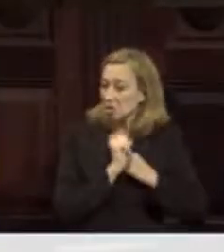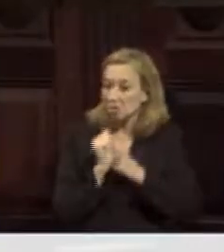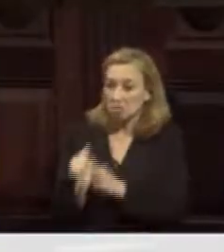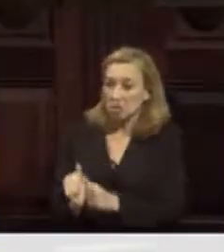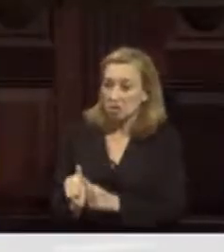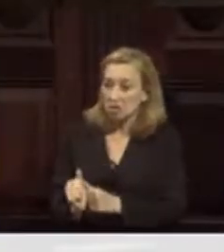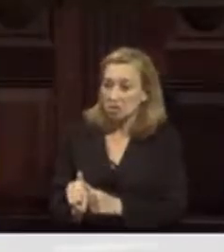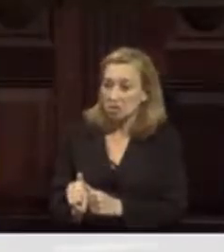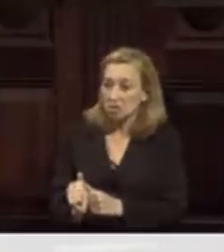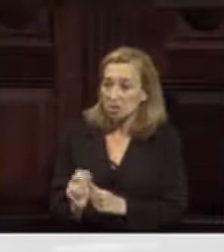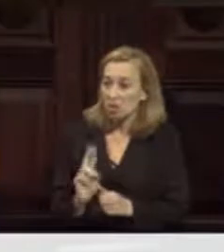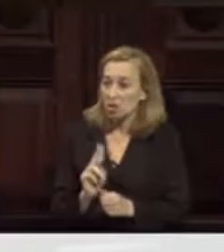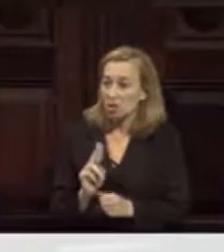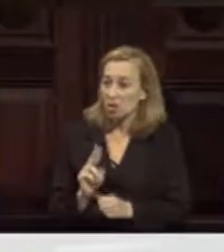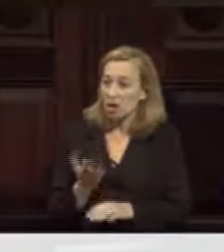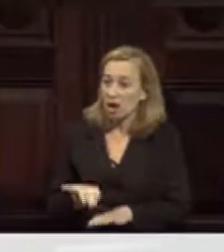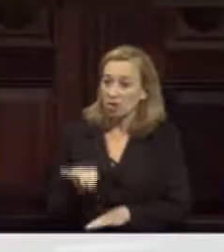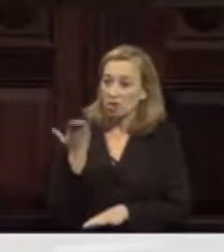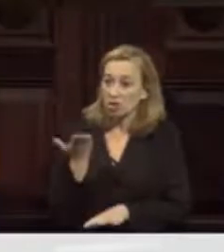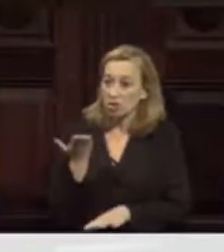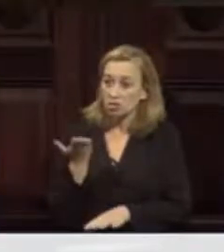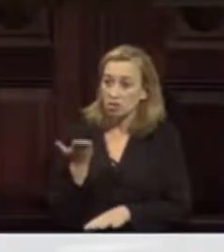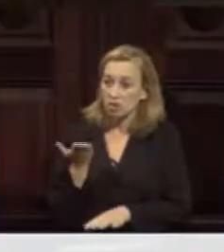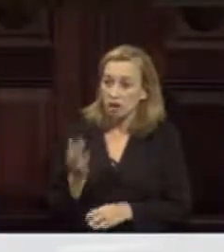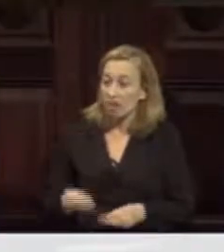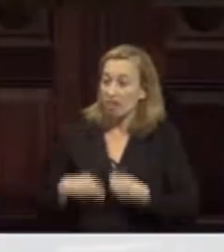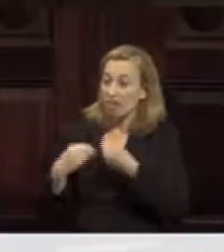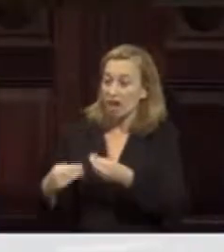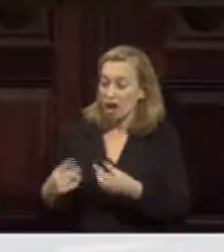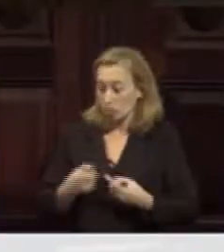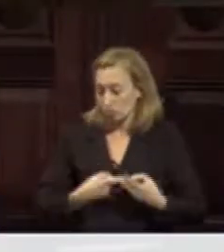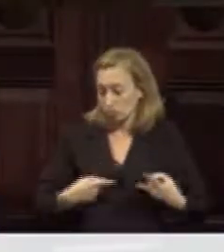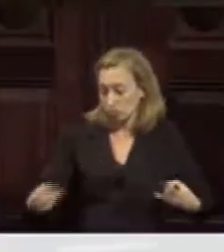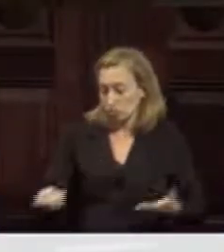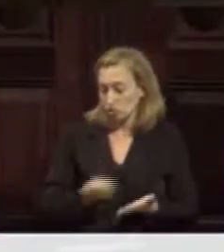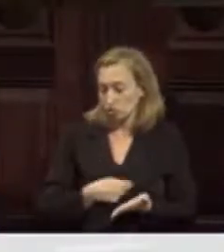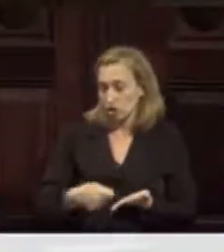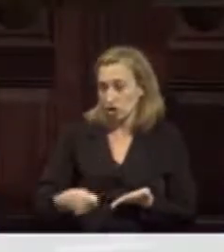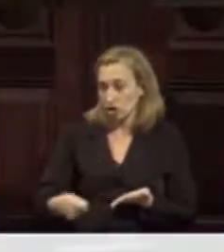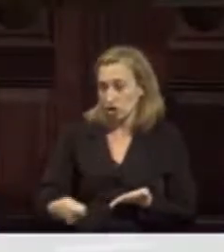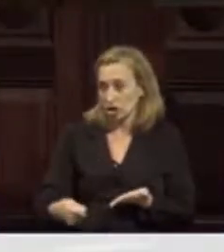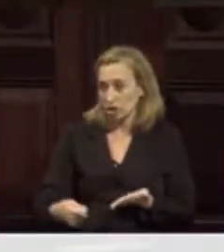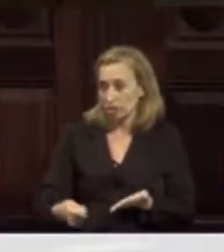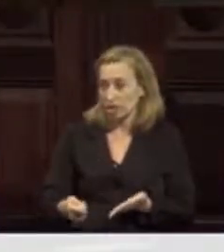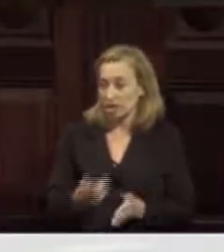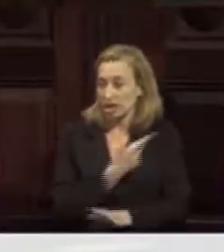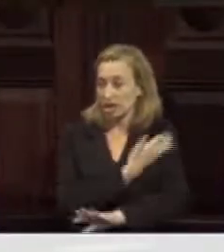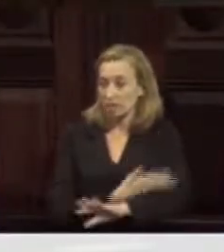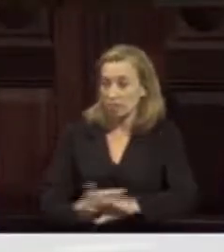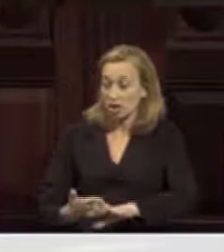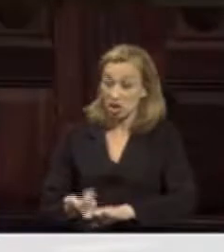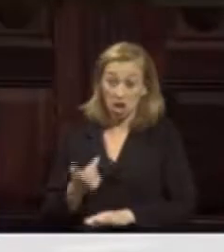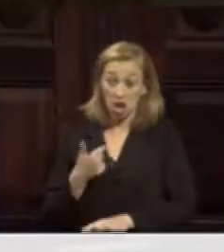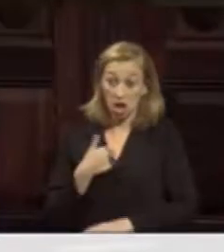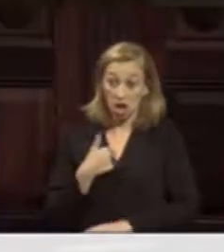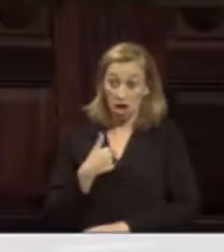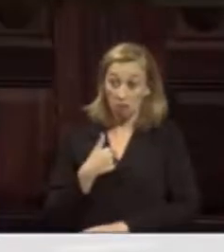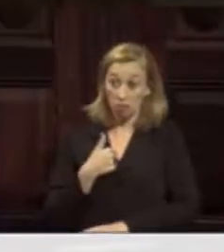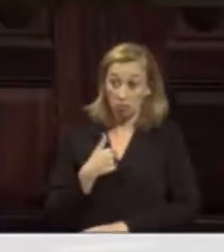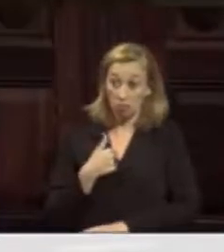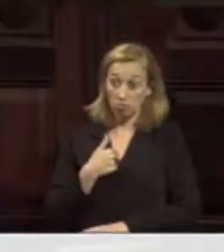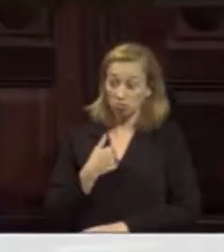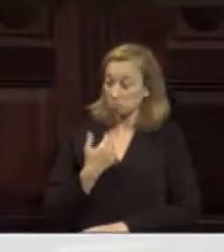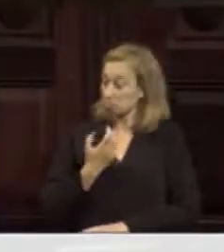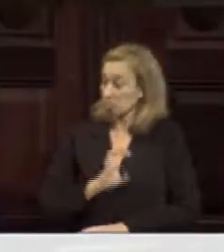aumento de arrecadação, é dar um cheque em branco para o governo do Estado. E eu, em nome do meu mandato, não me